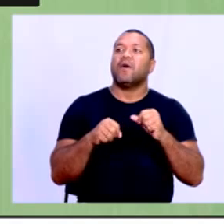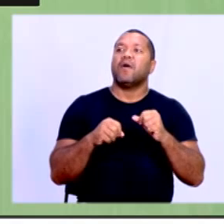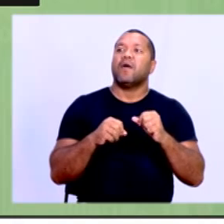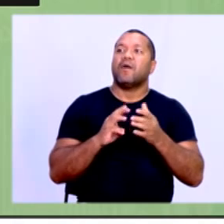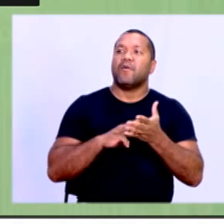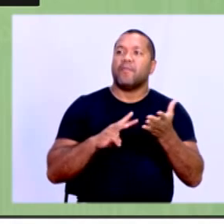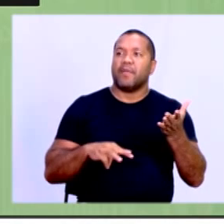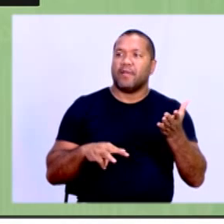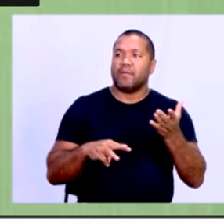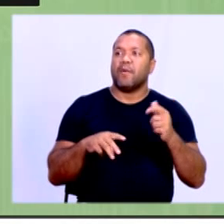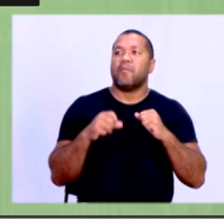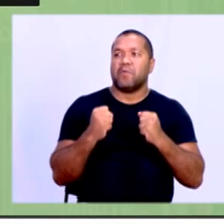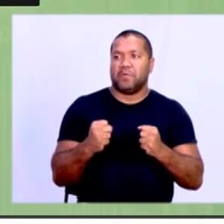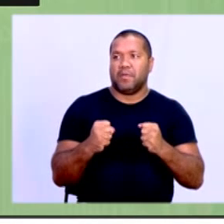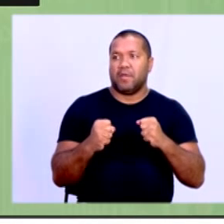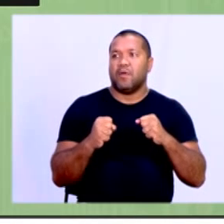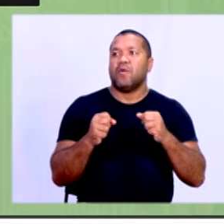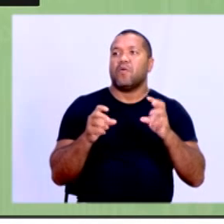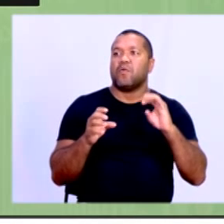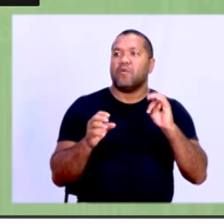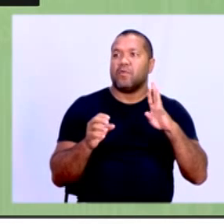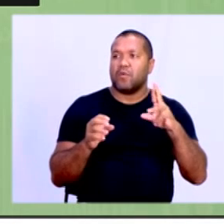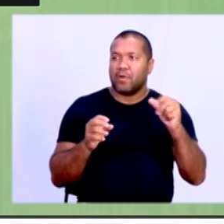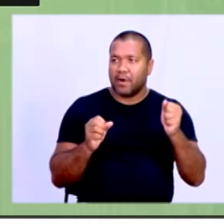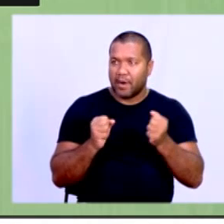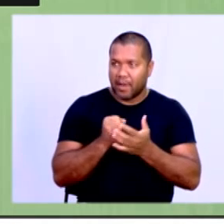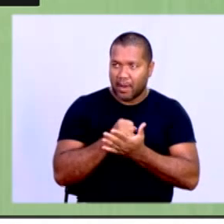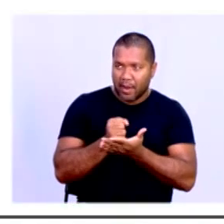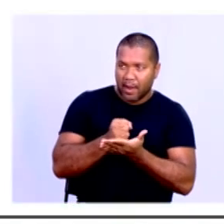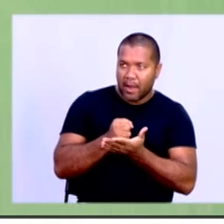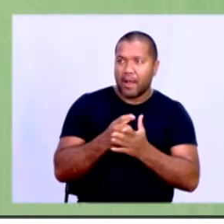métodos para eu poder controlar a minha aplicação.